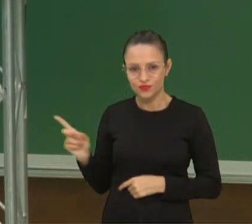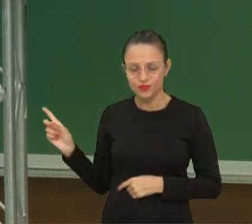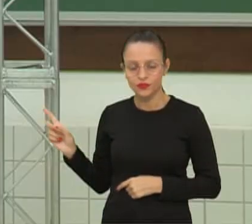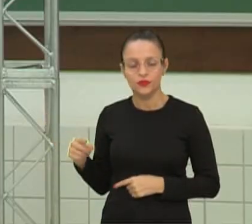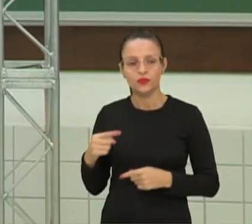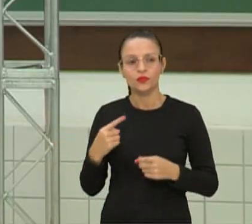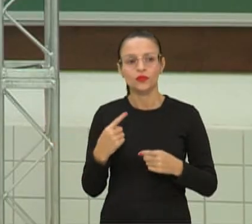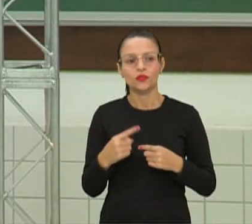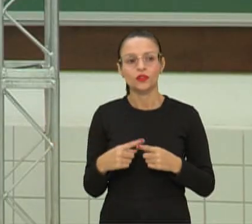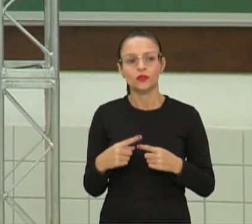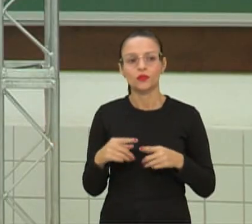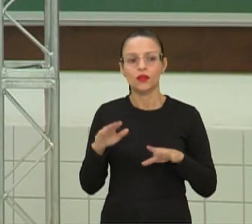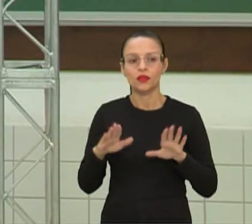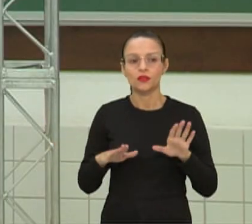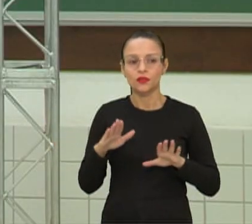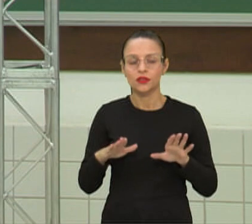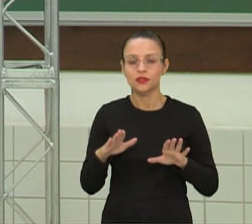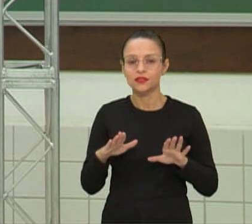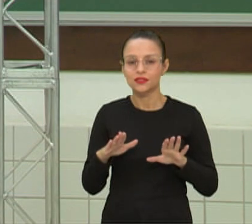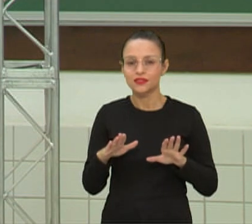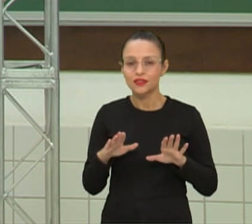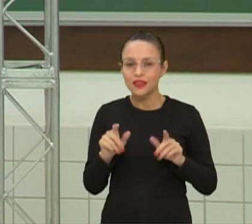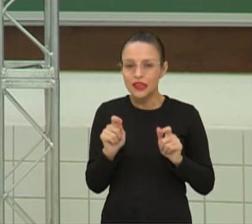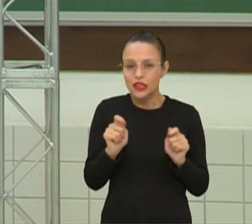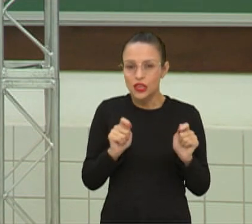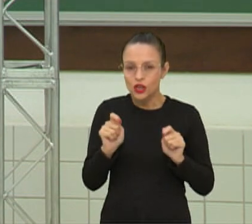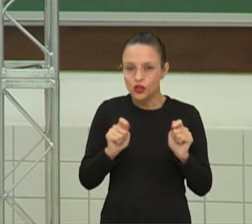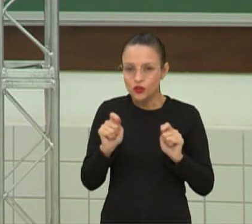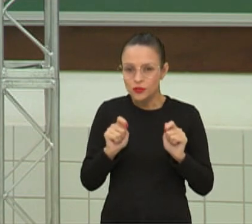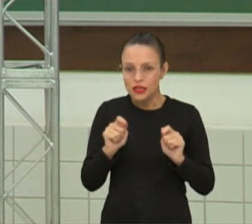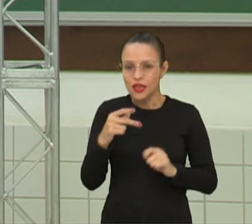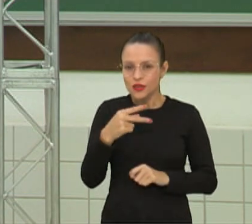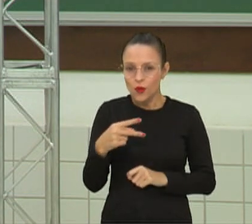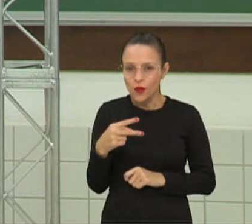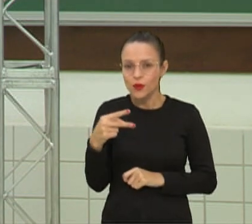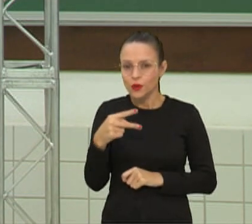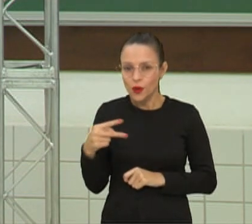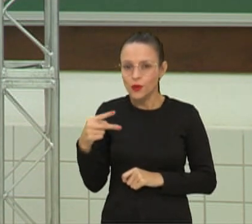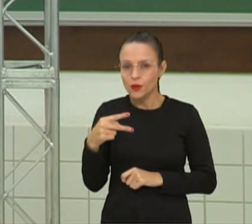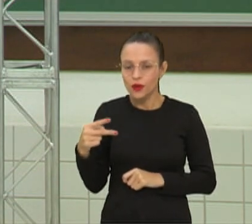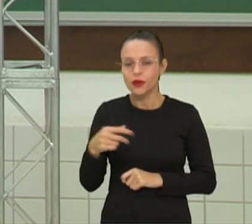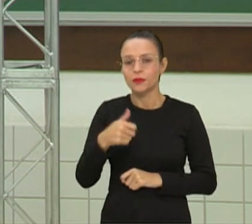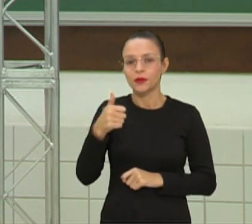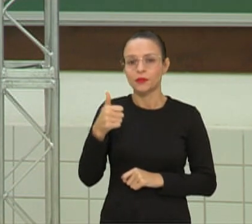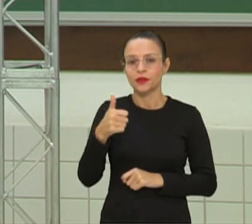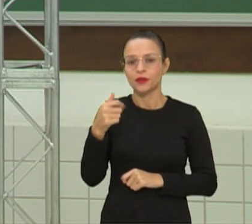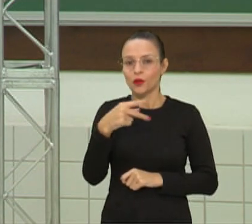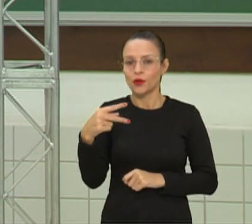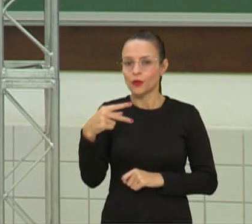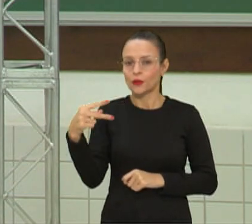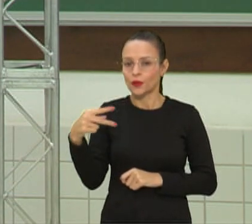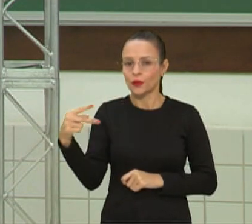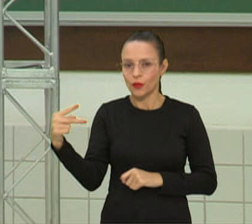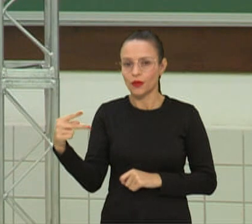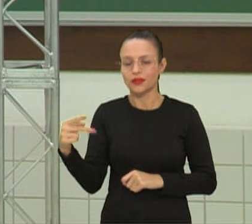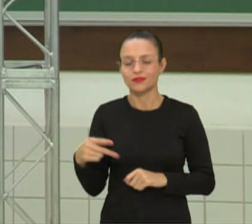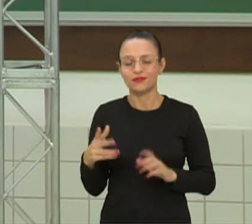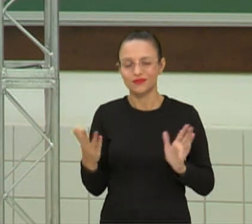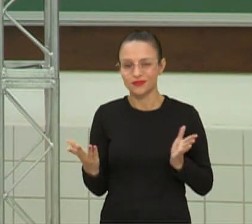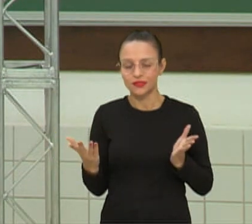às vezes, para economizar a linha, você quer colocar um monte de igual. Aí fica o primeiro membro igual, o segundo membro igual, não sei, igual mais uma